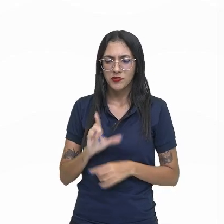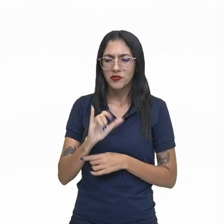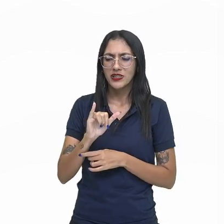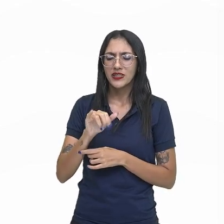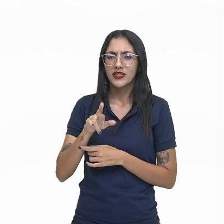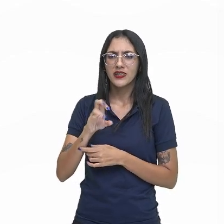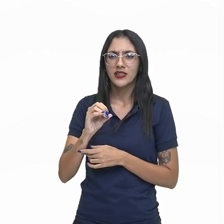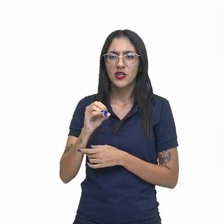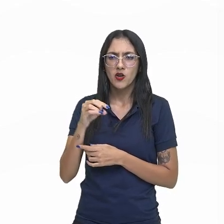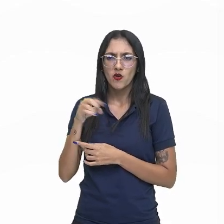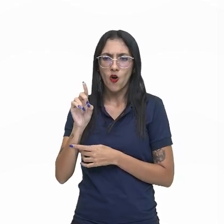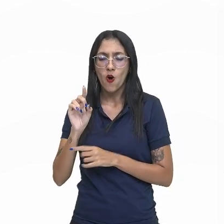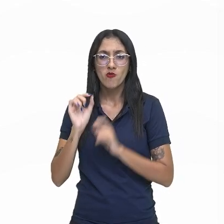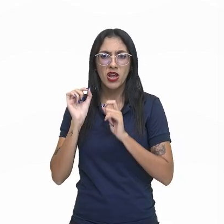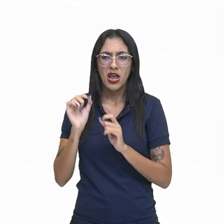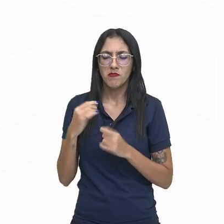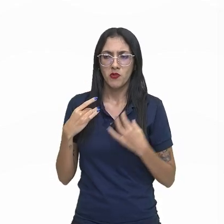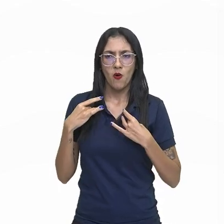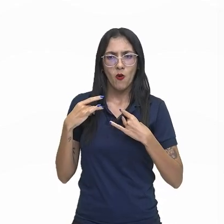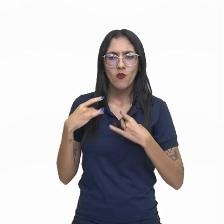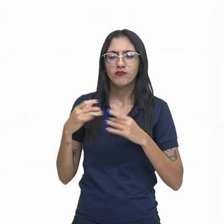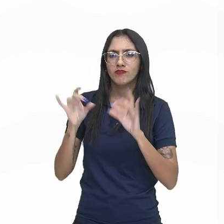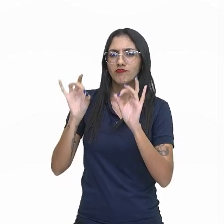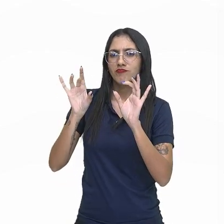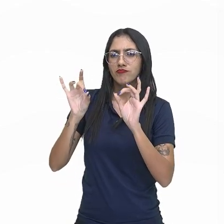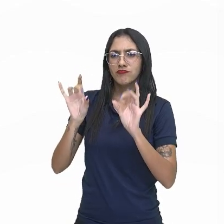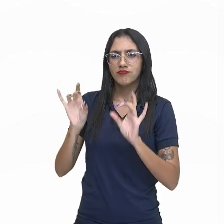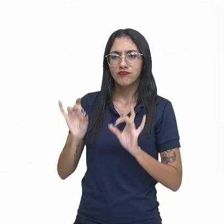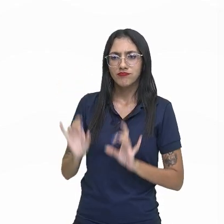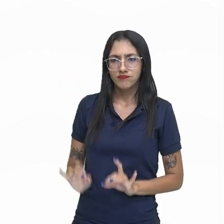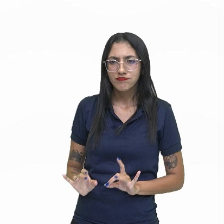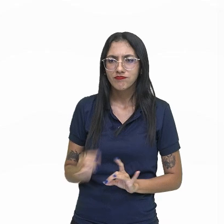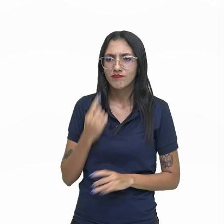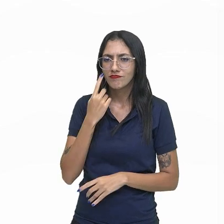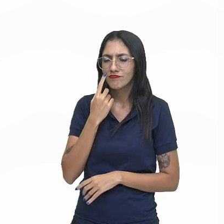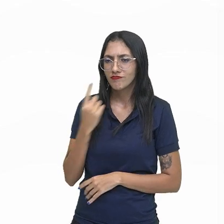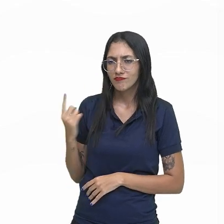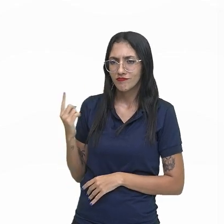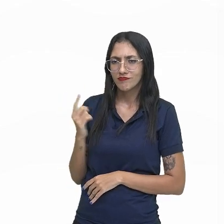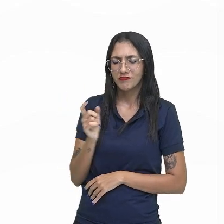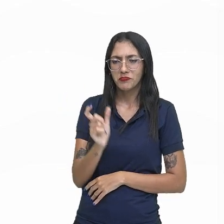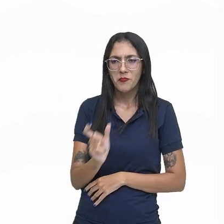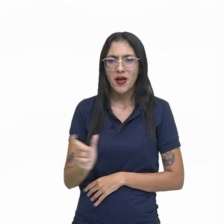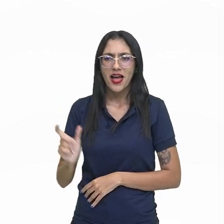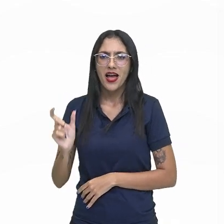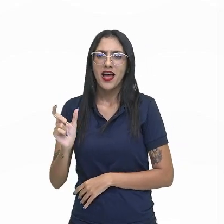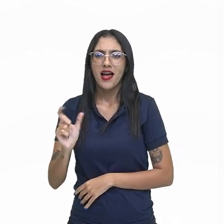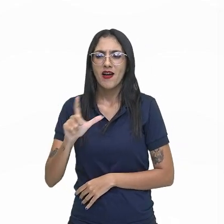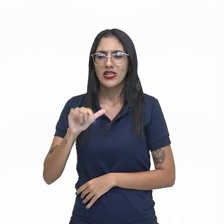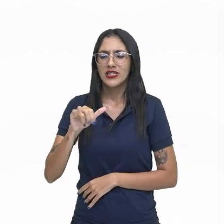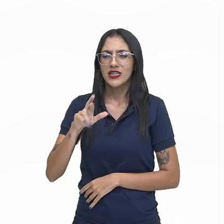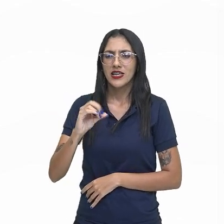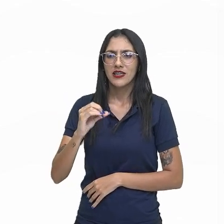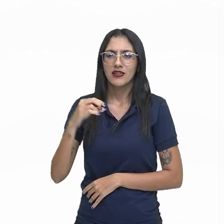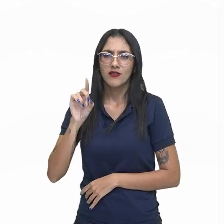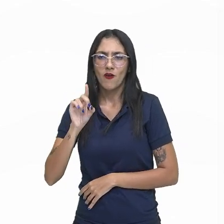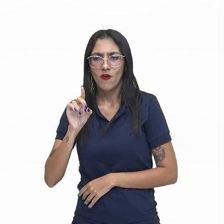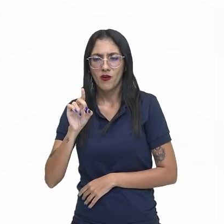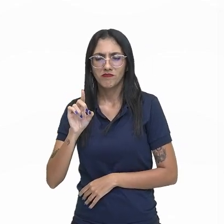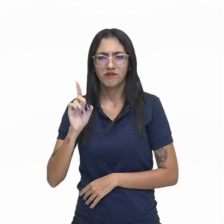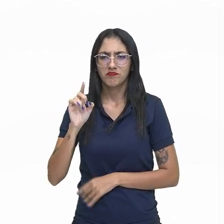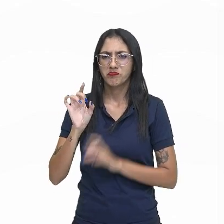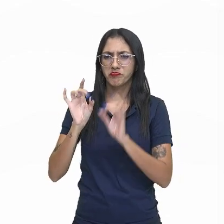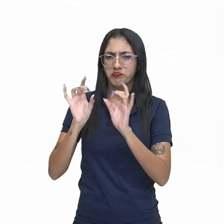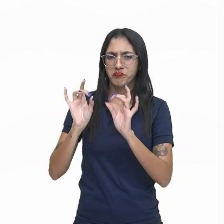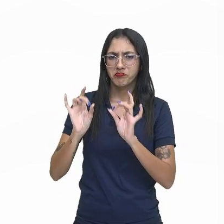liró, todo bem vestido. Olha, aprenda essa aí. Olha, hoje tu tá liró, né? Todo bem vestido, ao